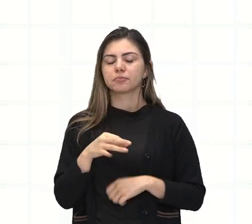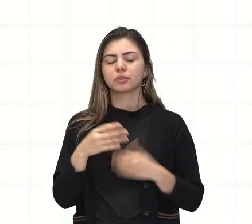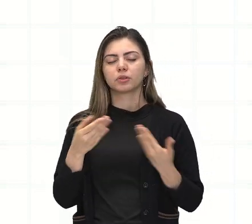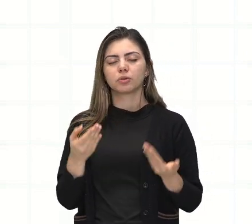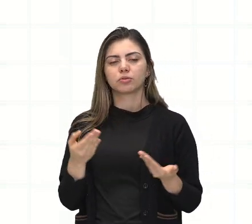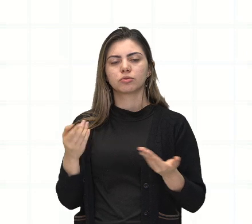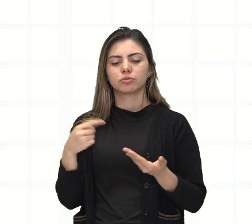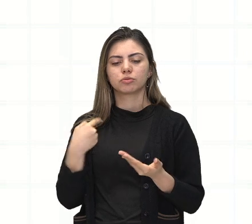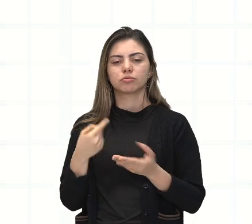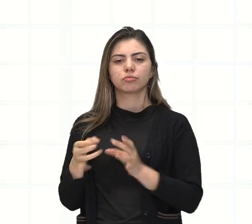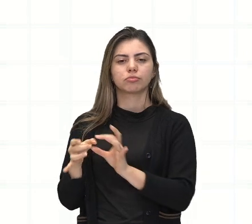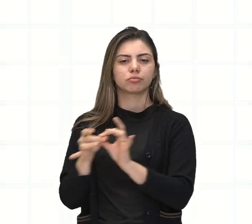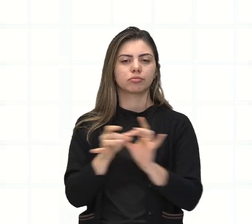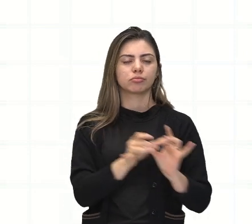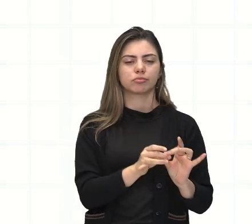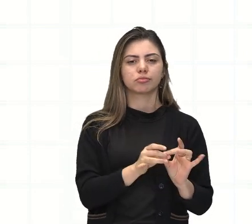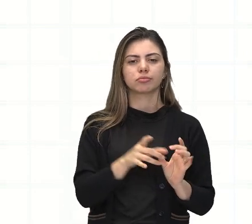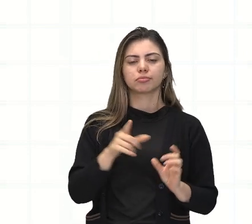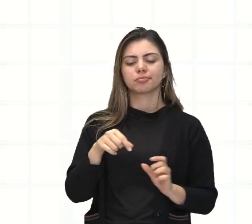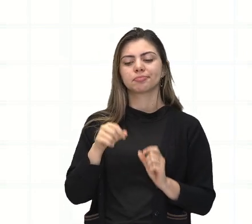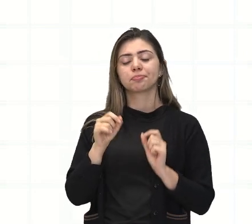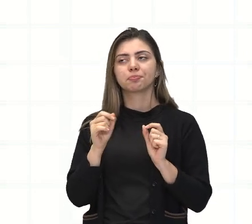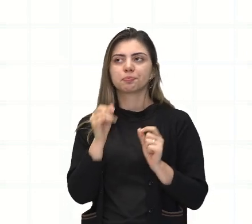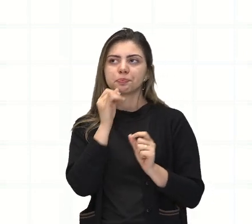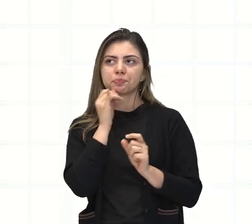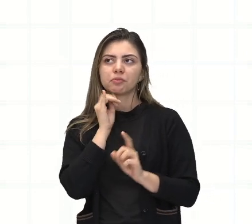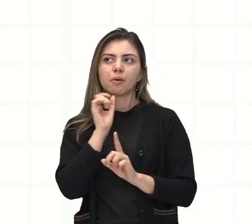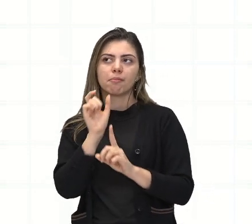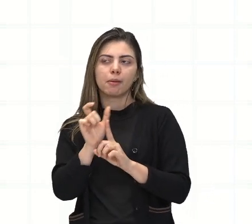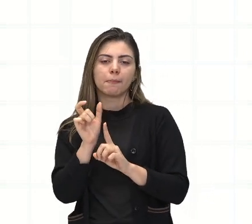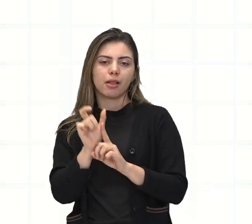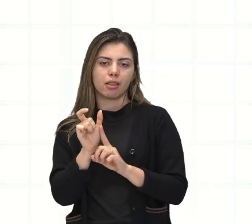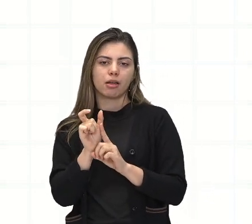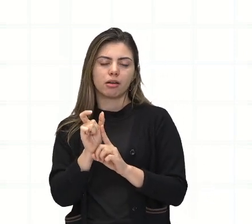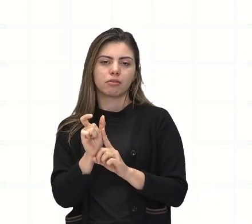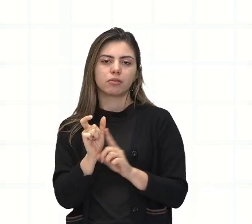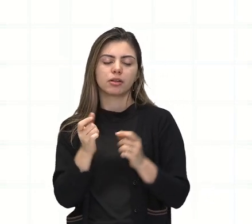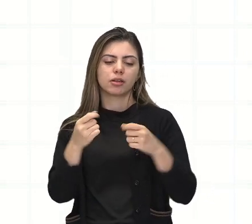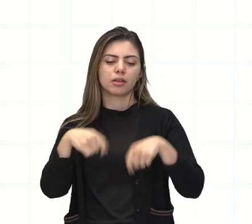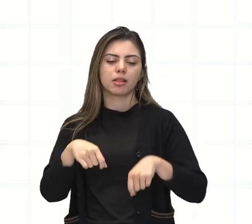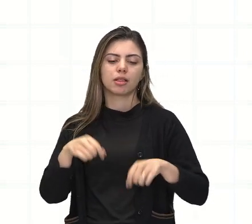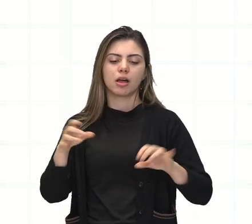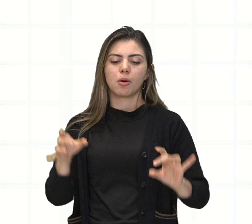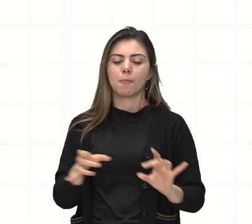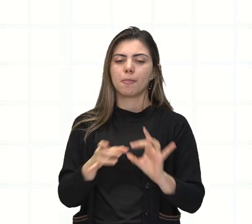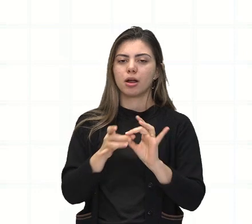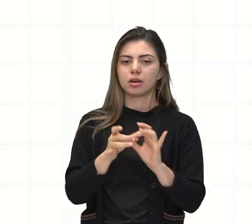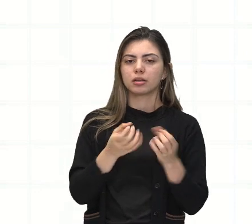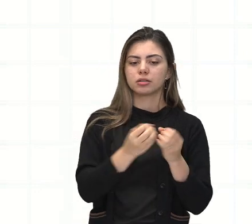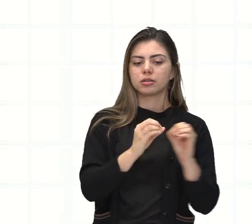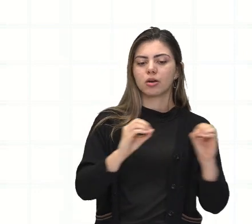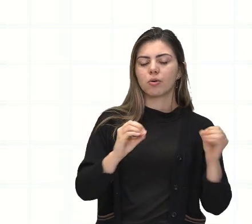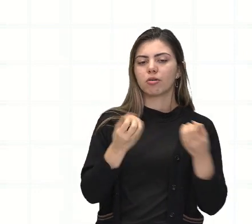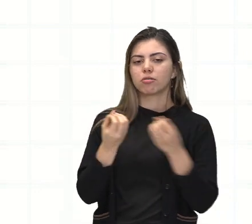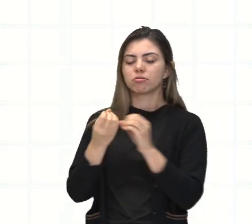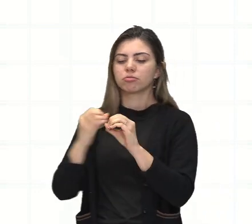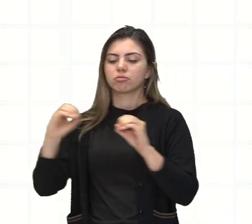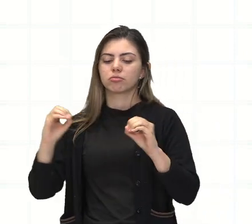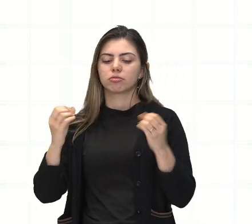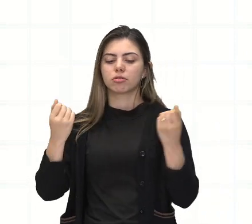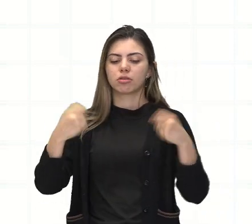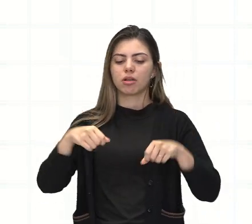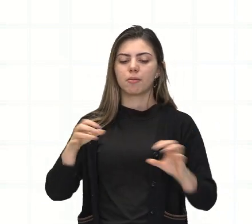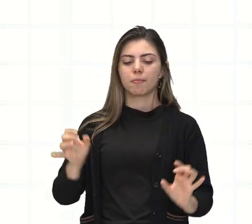coesão, um termo que pode fazer a ligação, a conexão